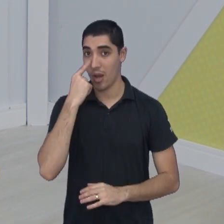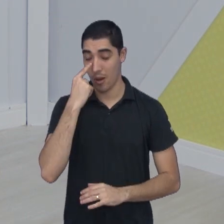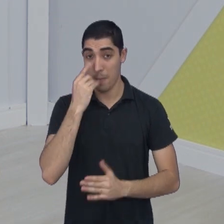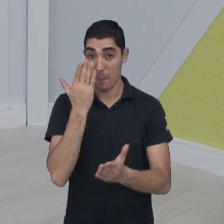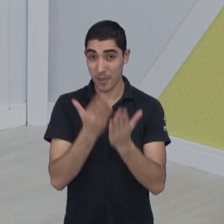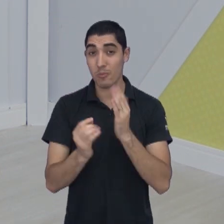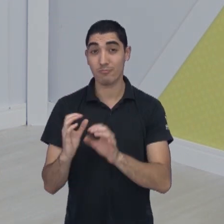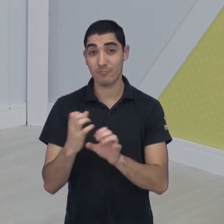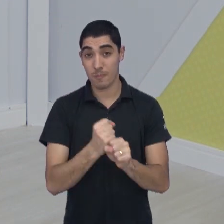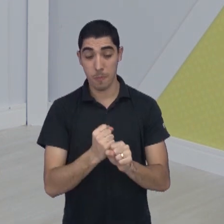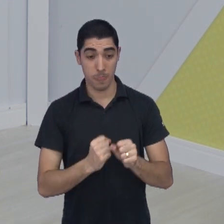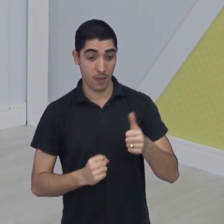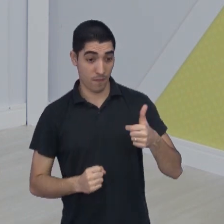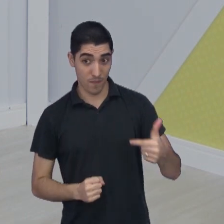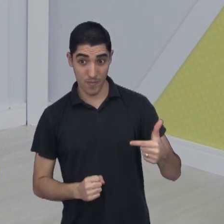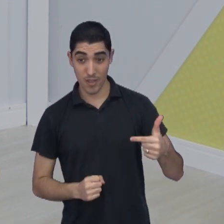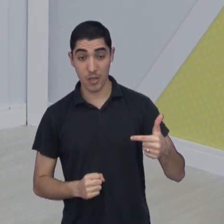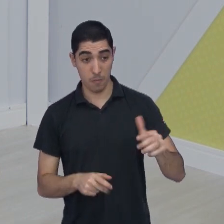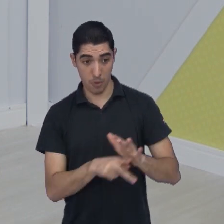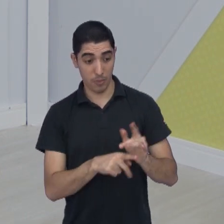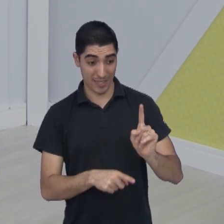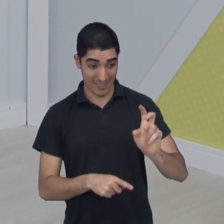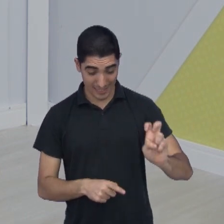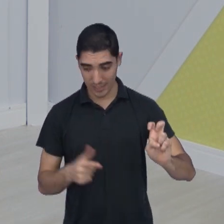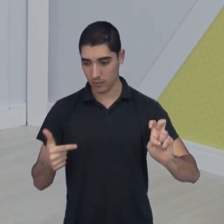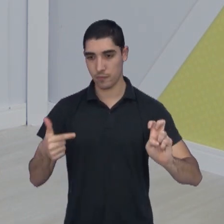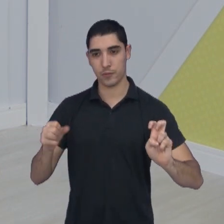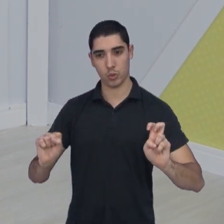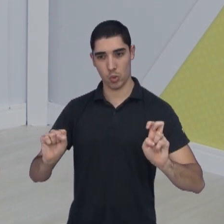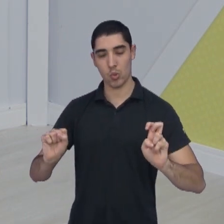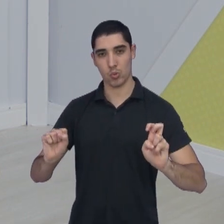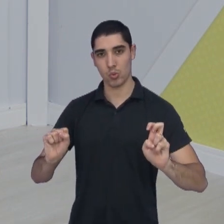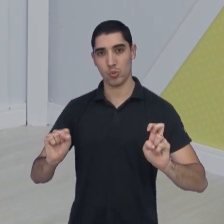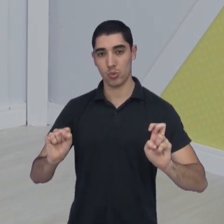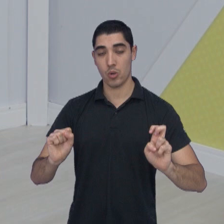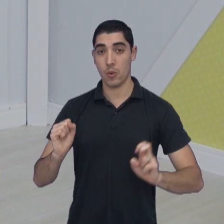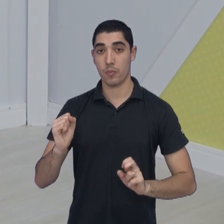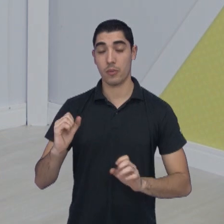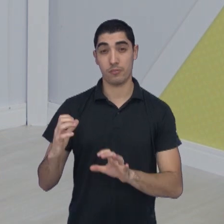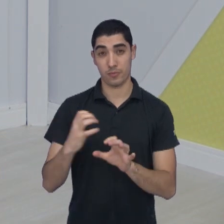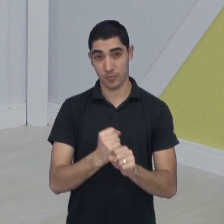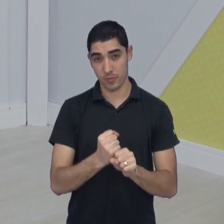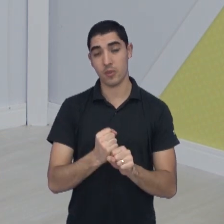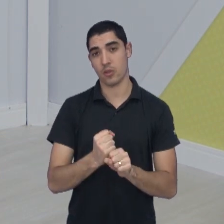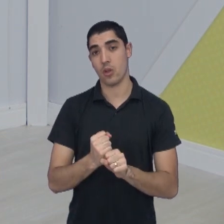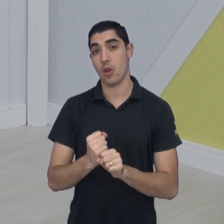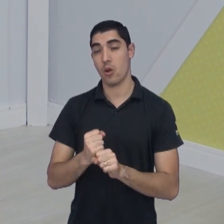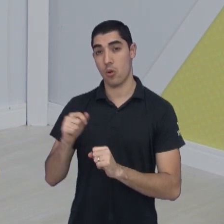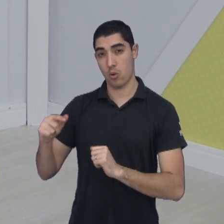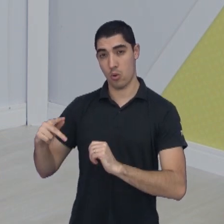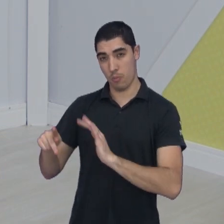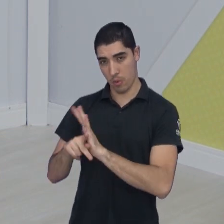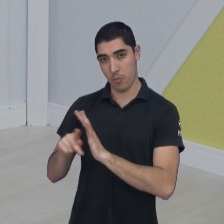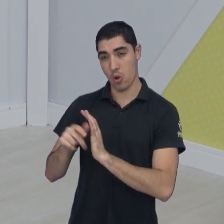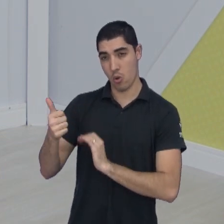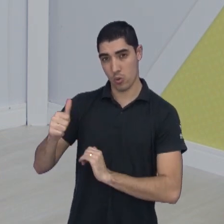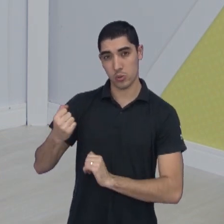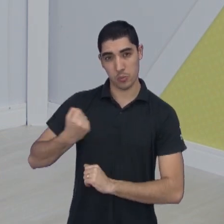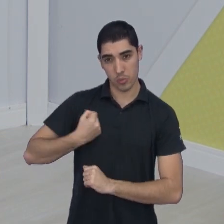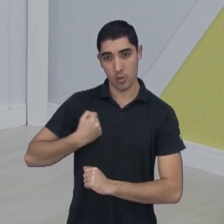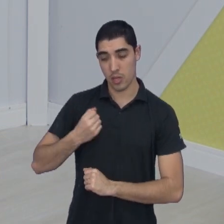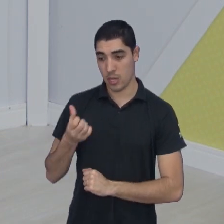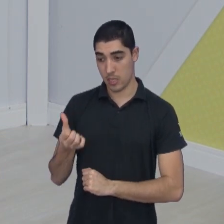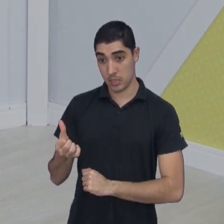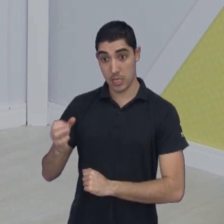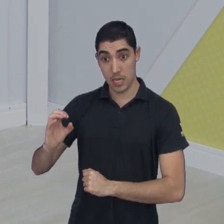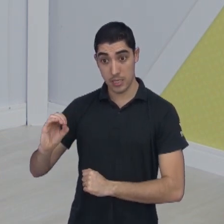Perdeu por 28-15. Levou para os últimos 10 minutos com 11 de vantagem para a equipe francana. 60-49.